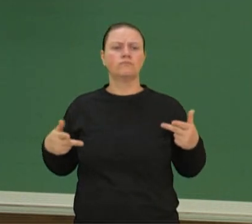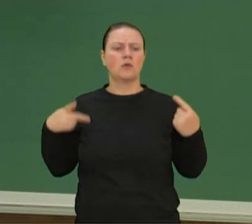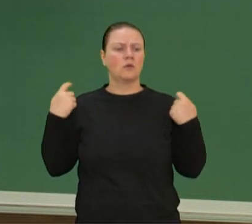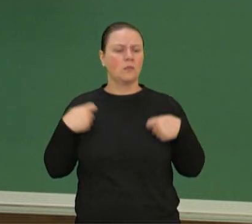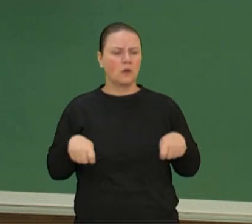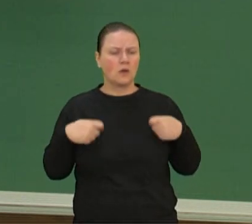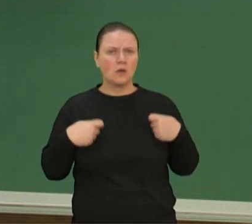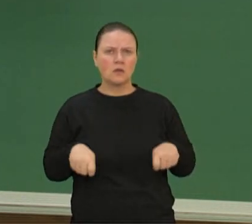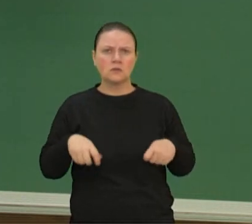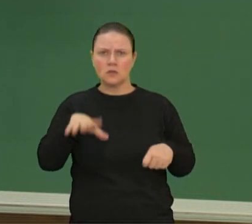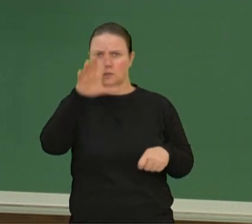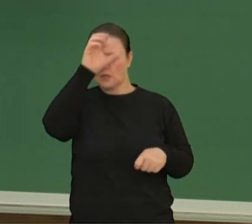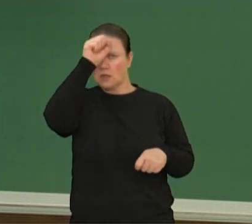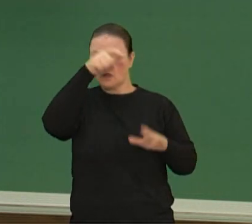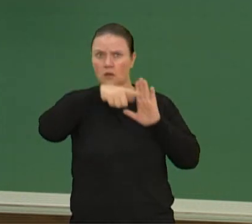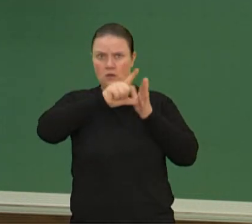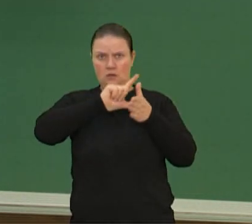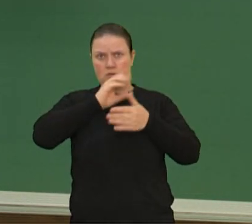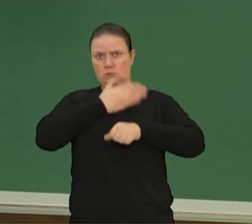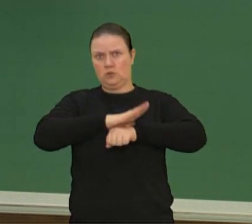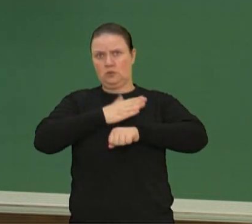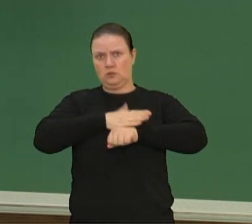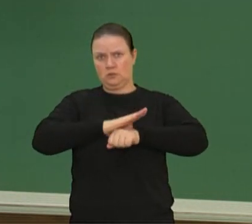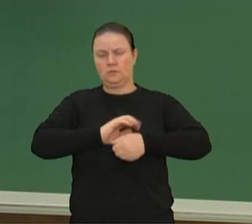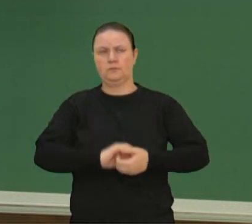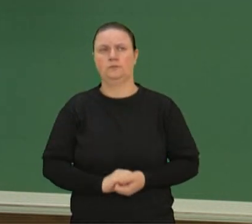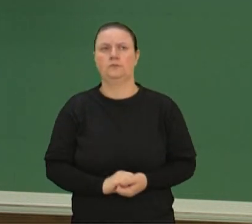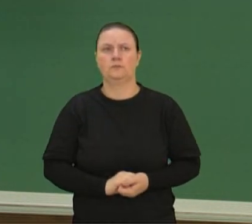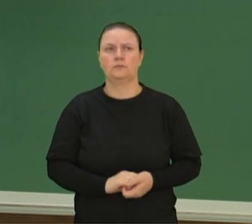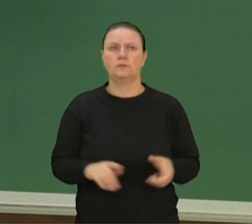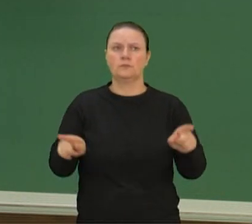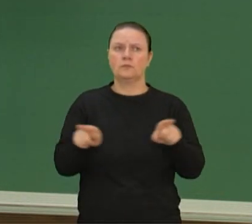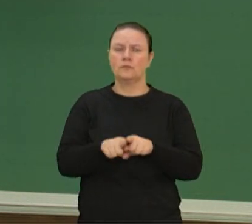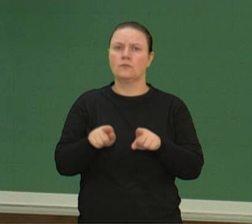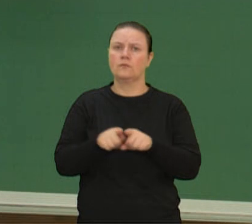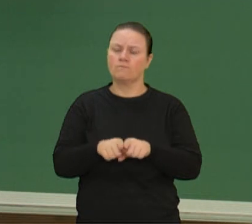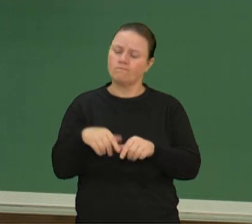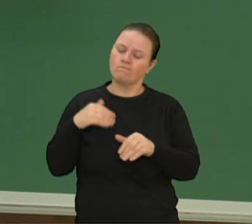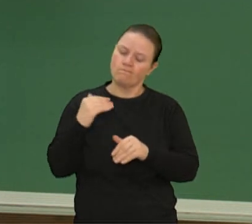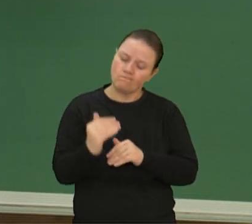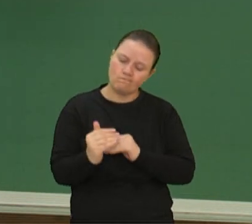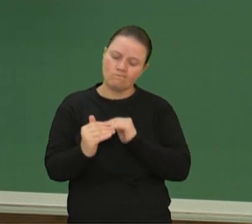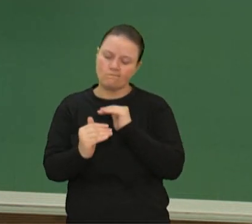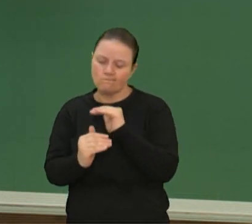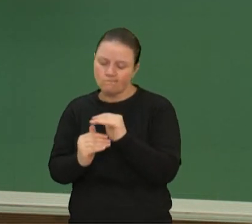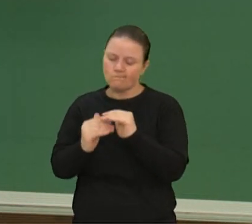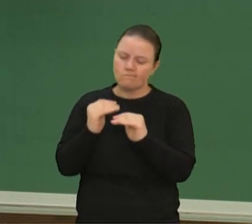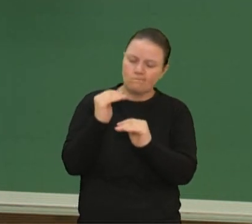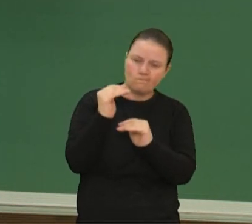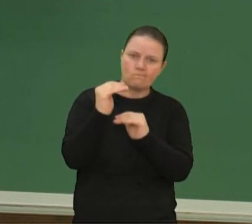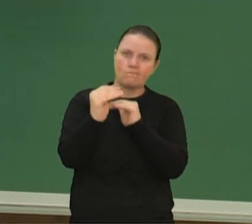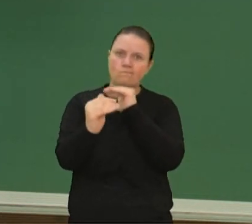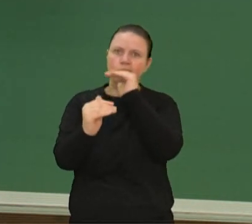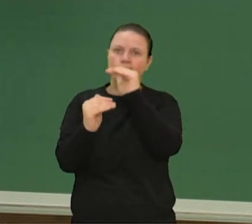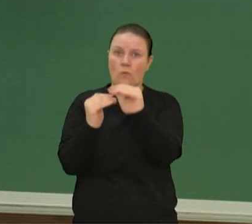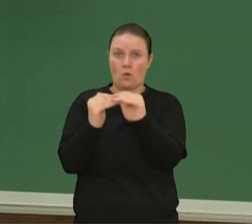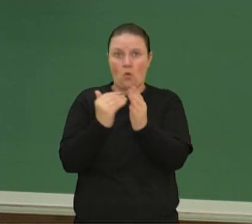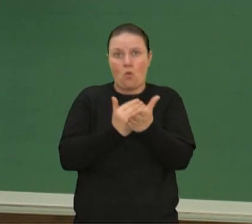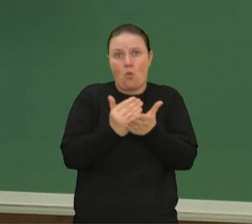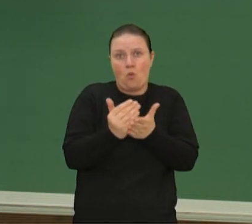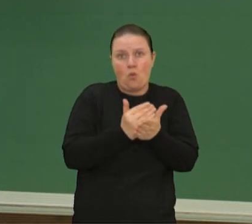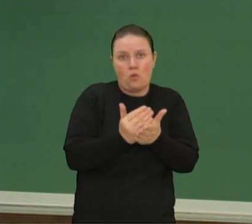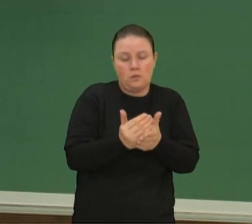utilizar, a manusear esse equipamento. E a progressão dos treinos. Então, sempre começando de um movimento